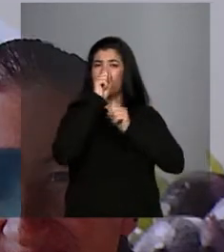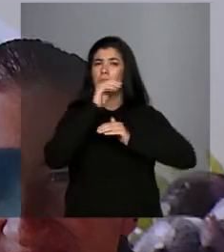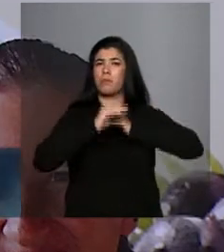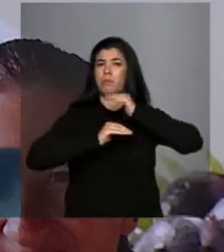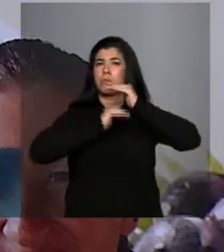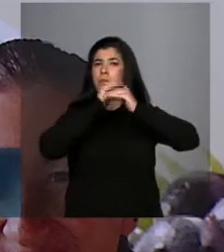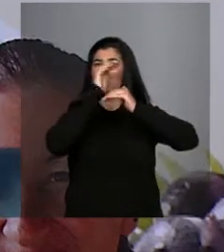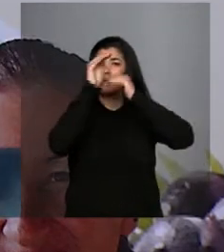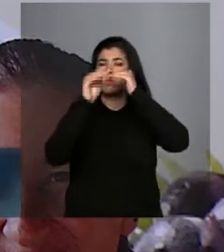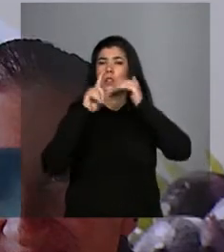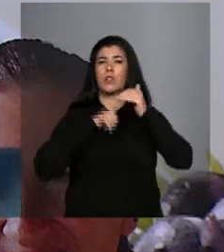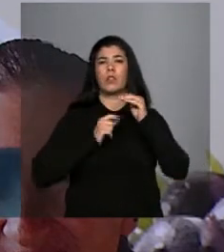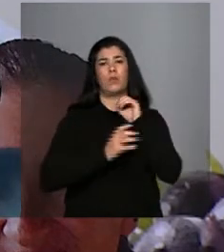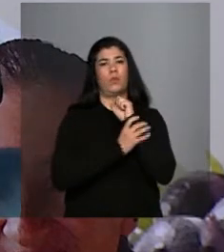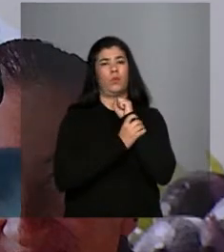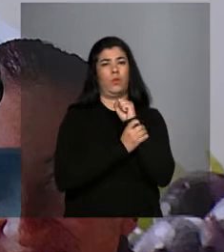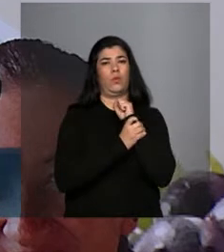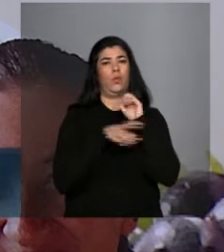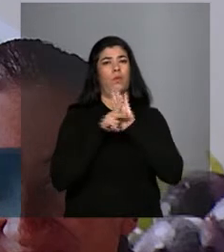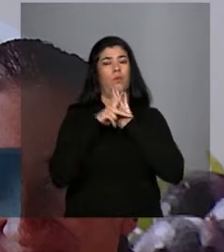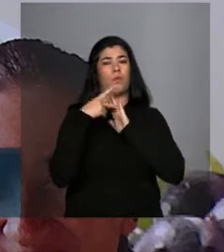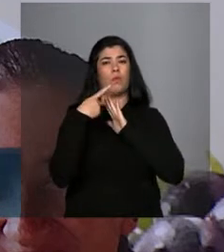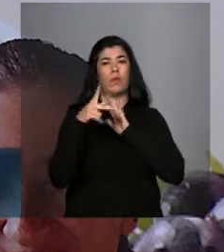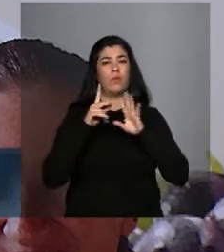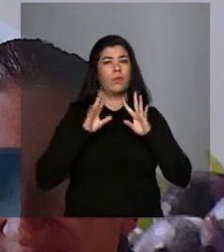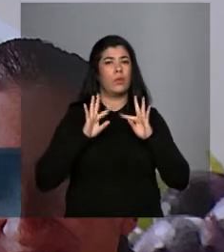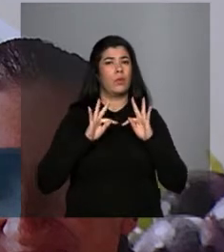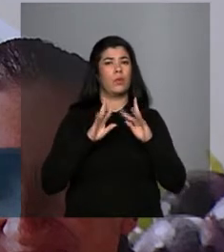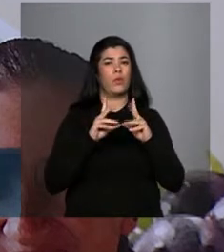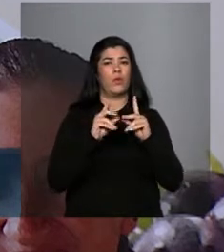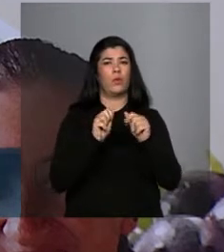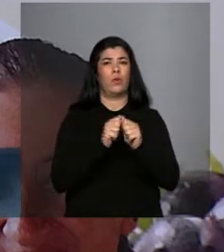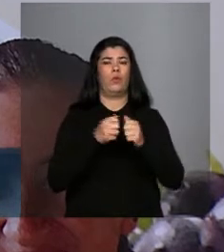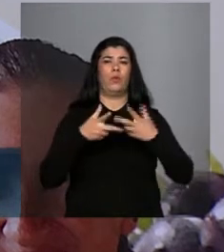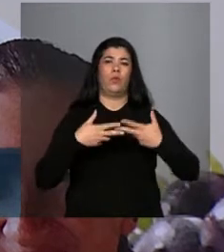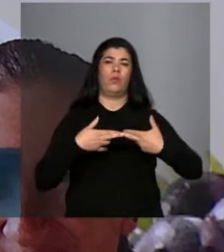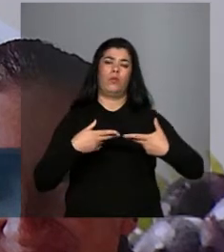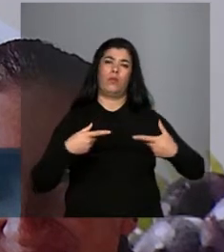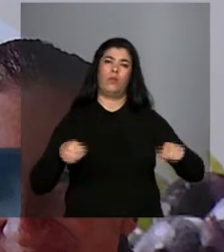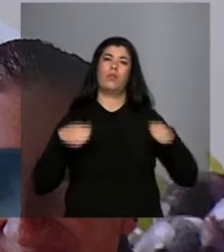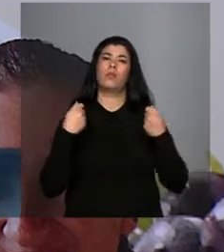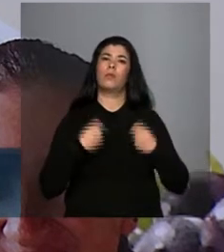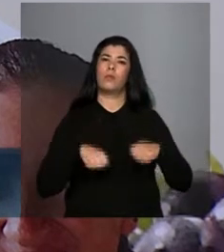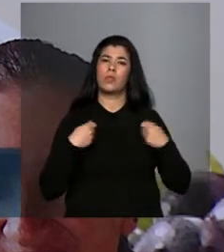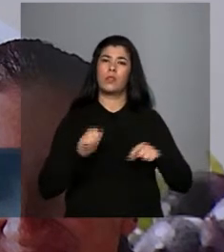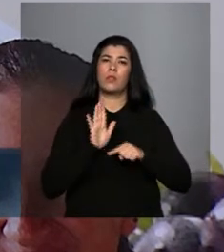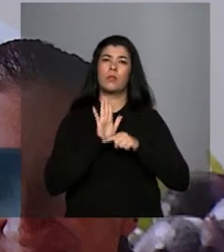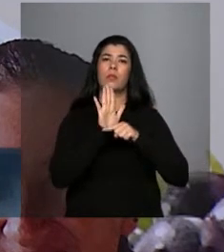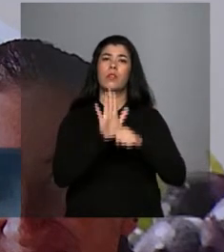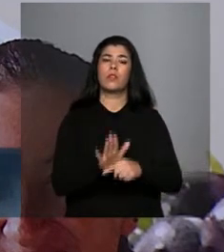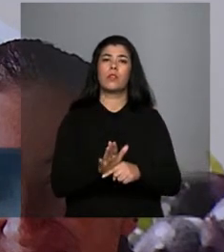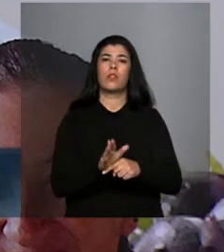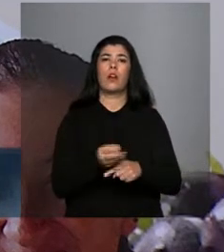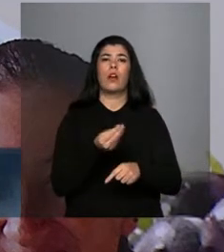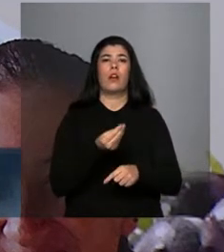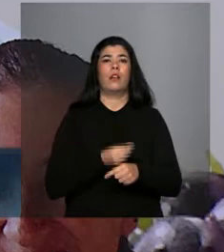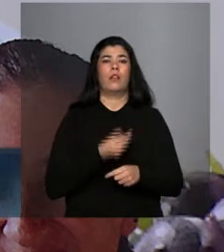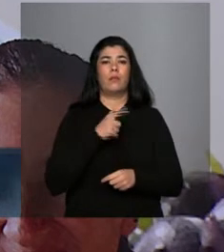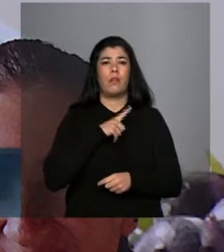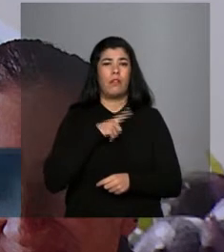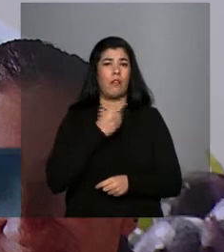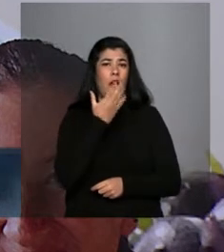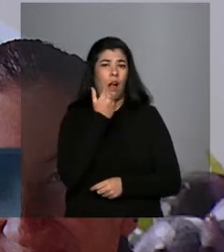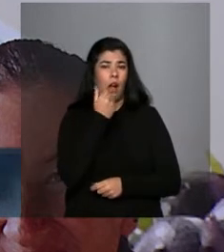tivesse assegurado todas as condições para que possa contribuir para alimentar a